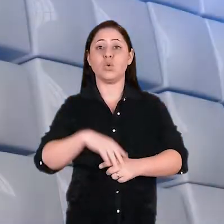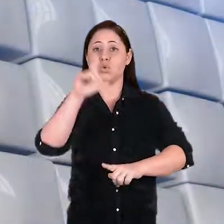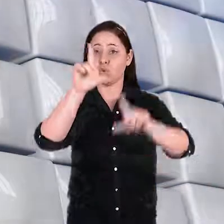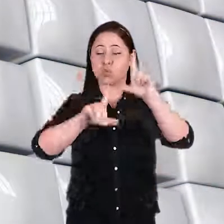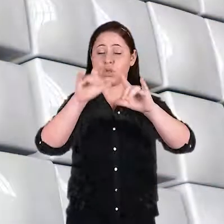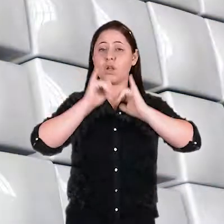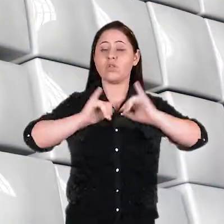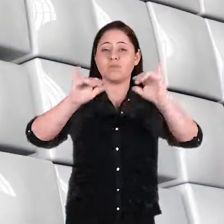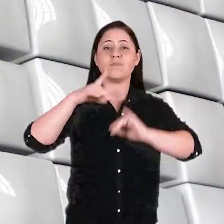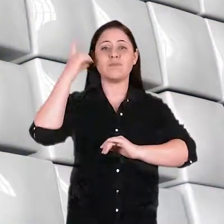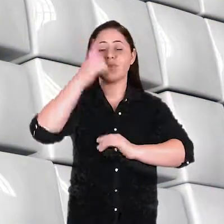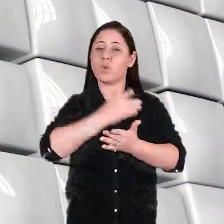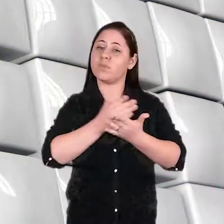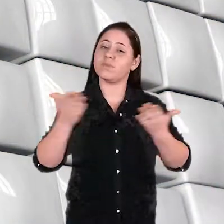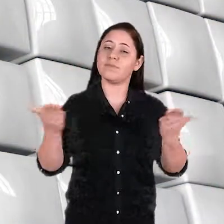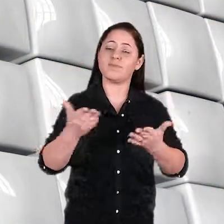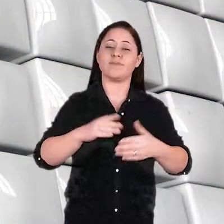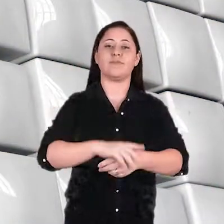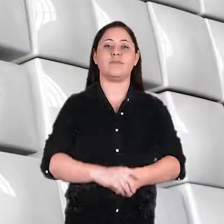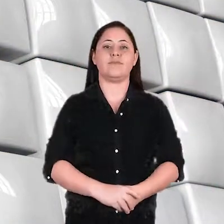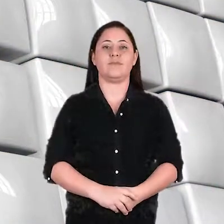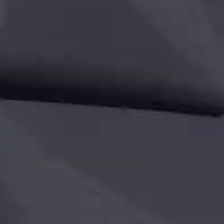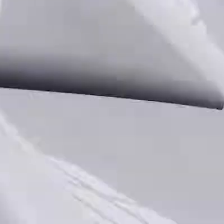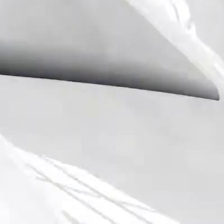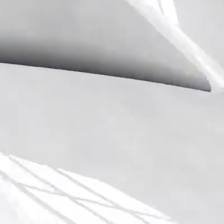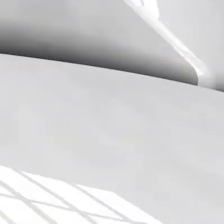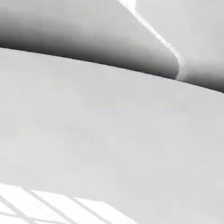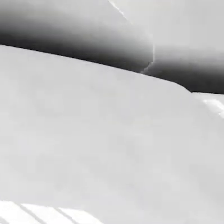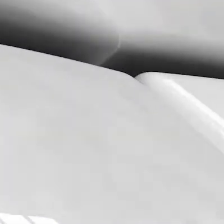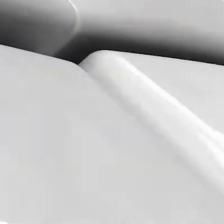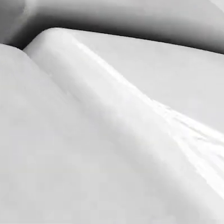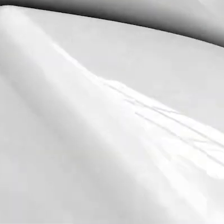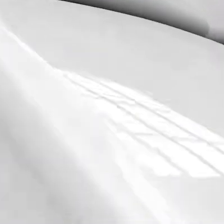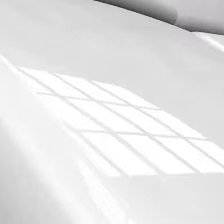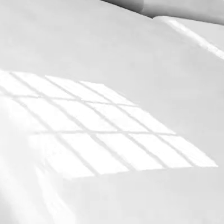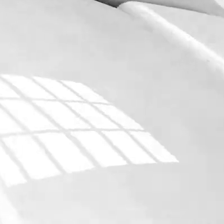queimadas. O Jornal Parlamentar começa agora.